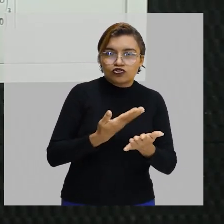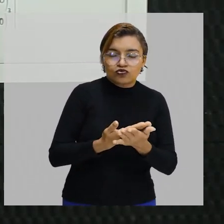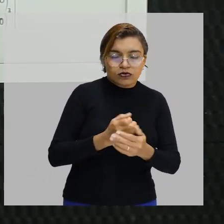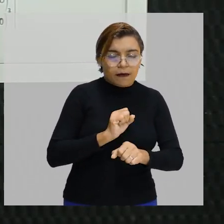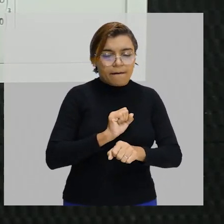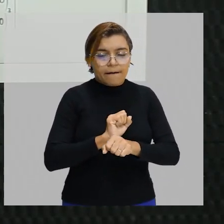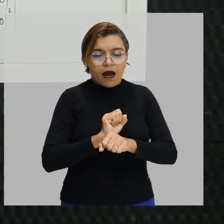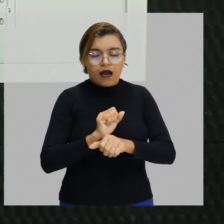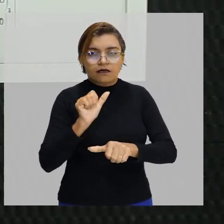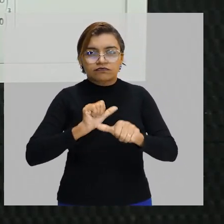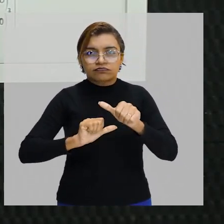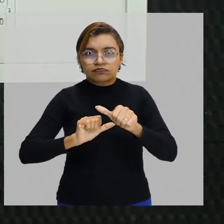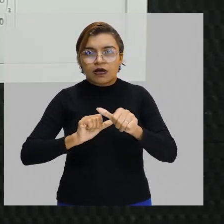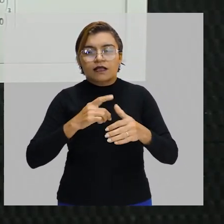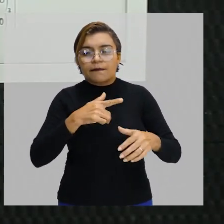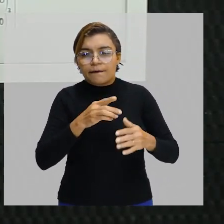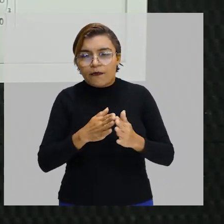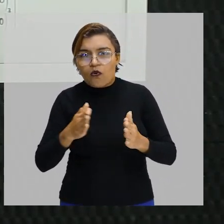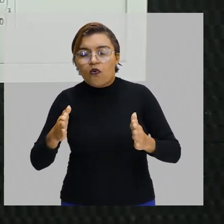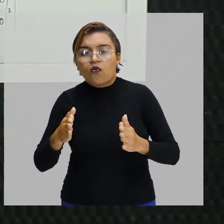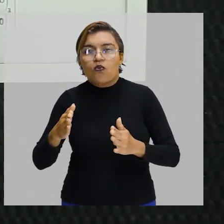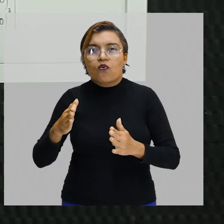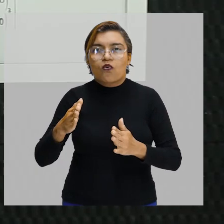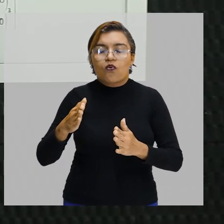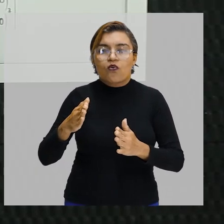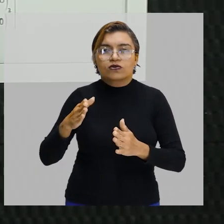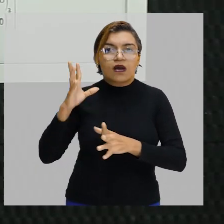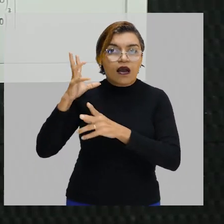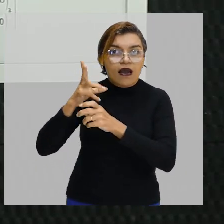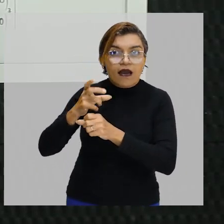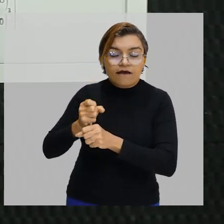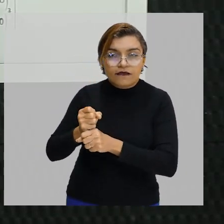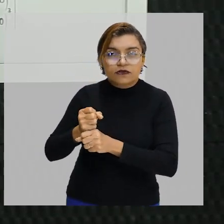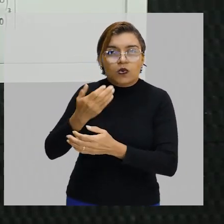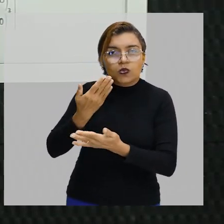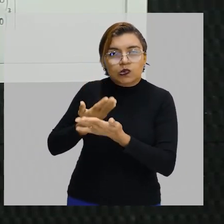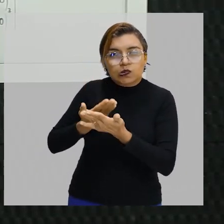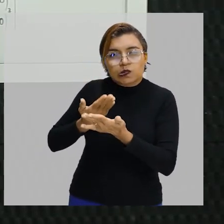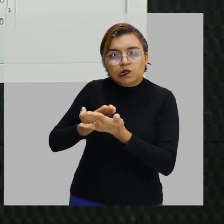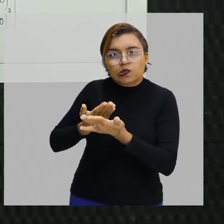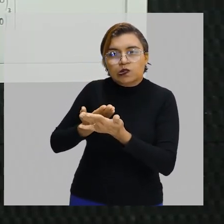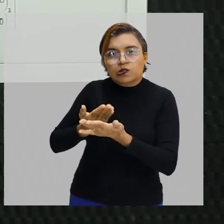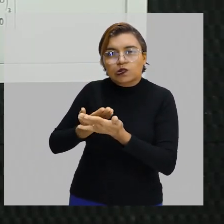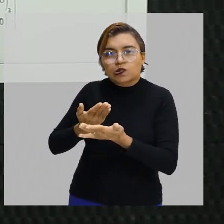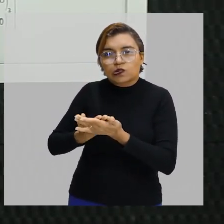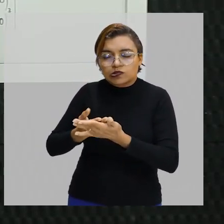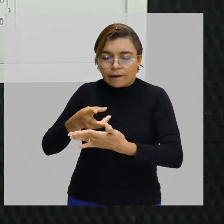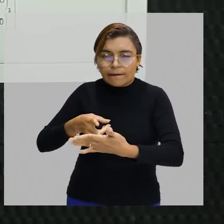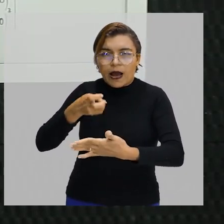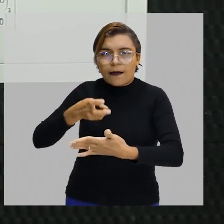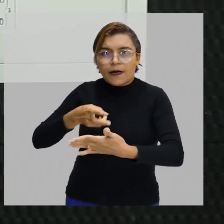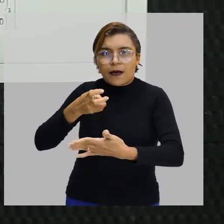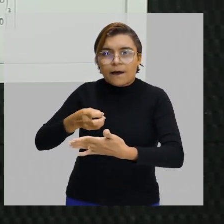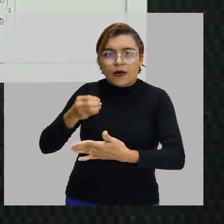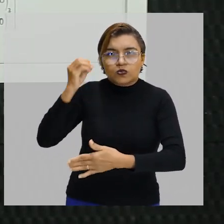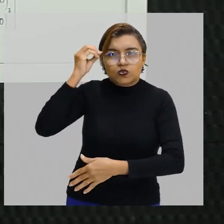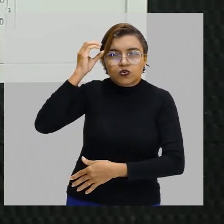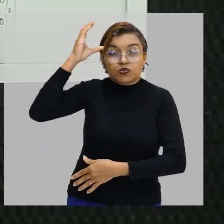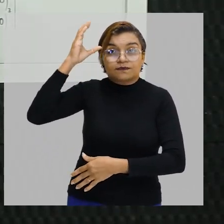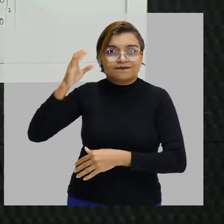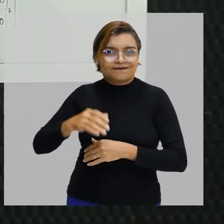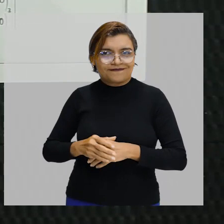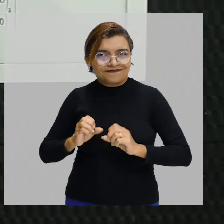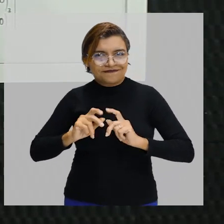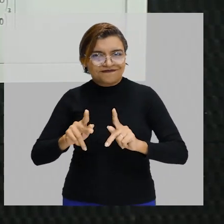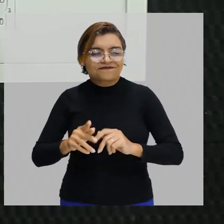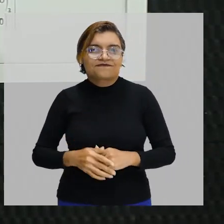Aí revisa os conteúdos que a gente já viu anteriormente, para que a gente possa sair sabendo bem, né, o conteúdo. Beleza, galera? Então olha